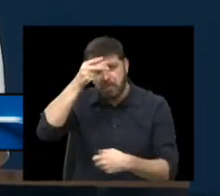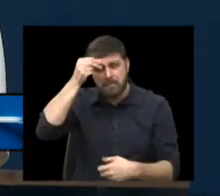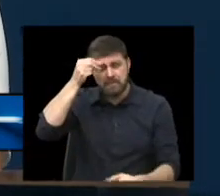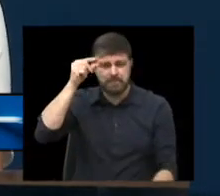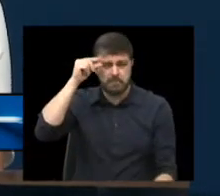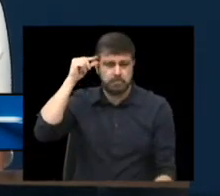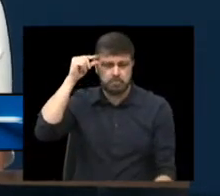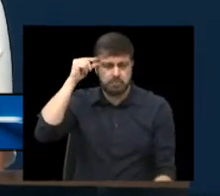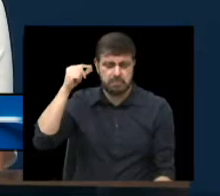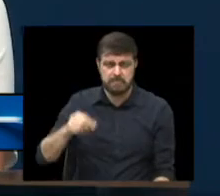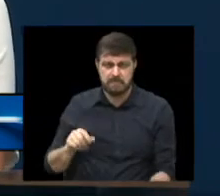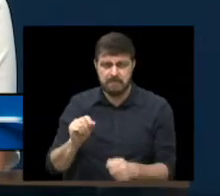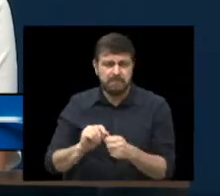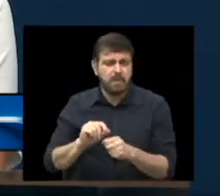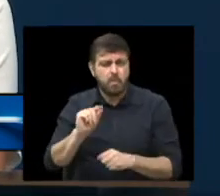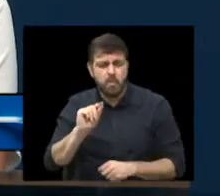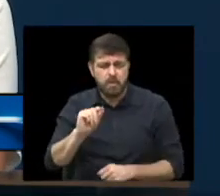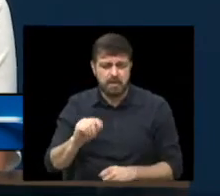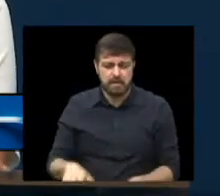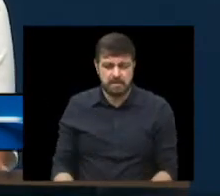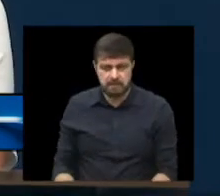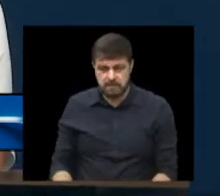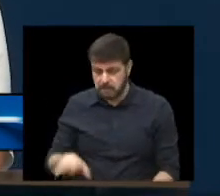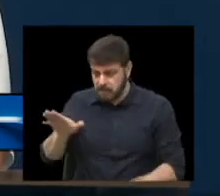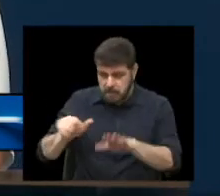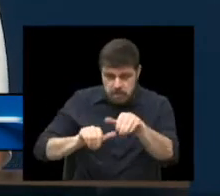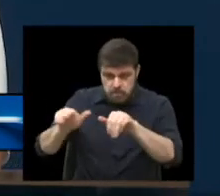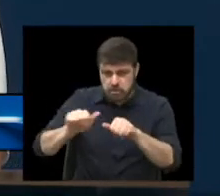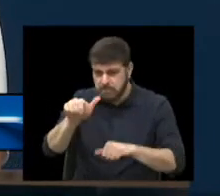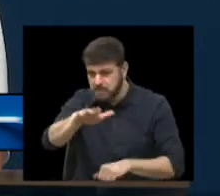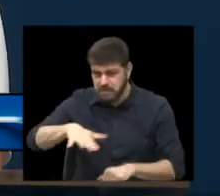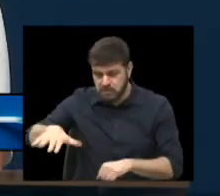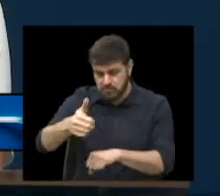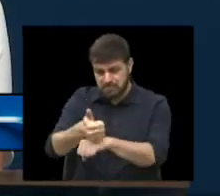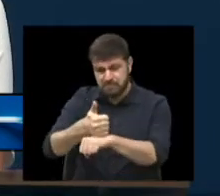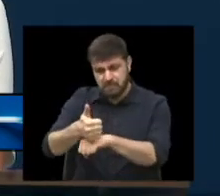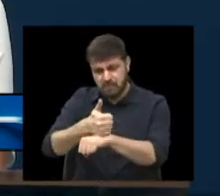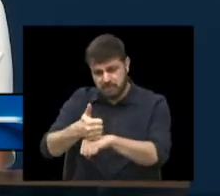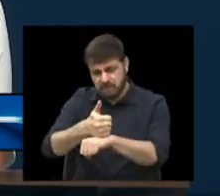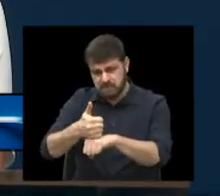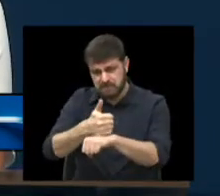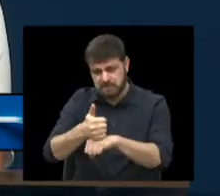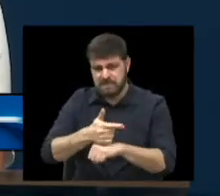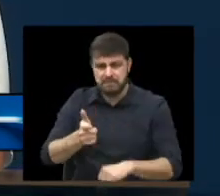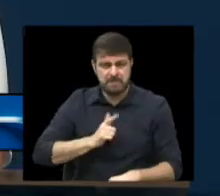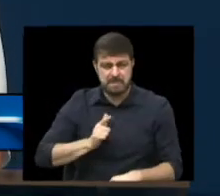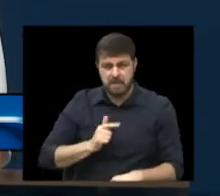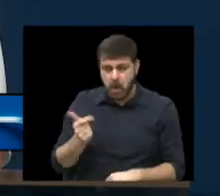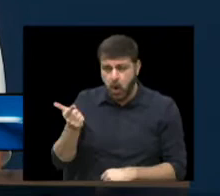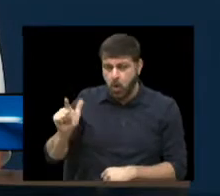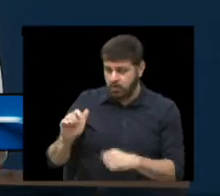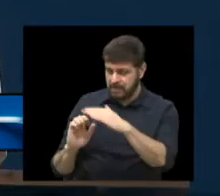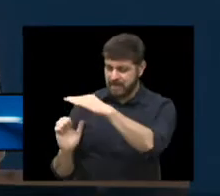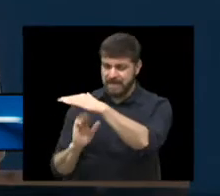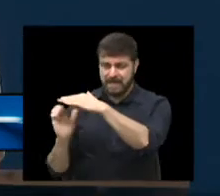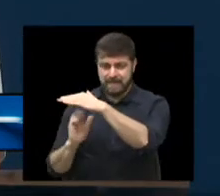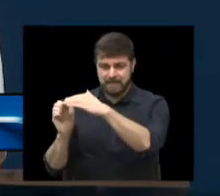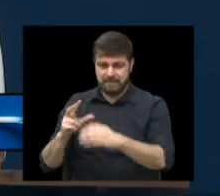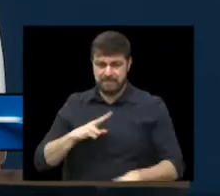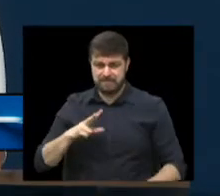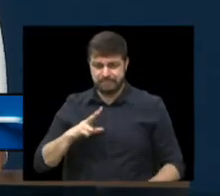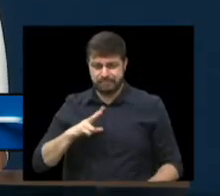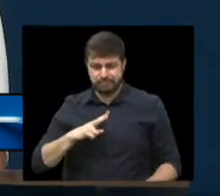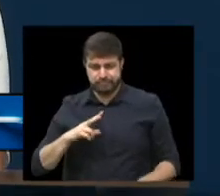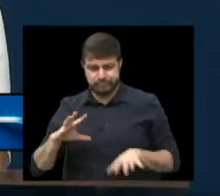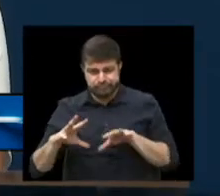realizando um chamamento na rede de saúde mental, o que pode abrir para entidades concorrer à prestação de serviços.